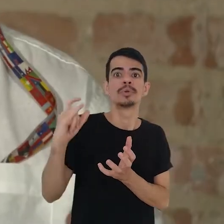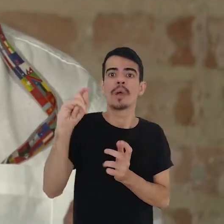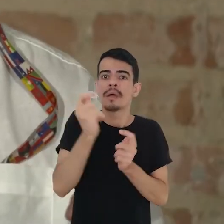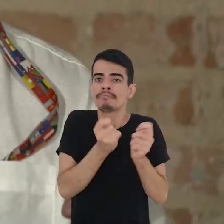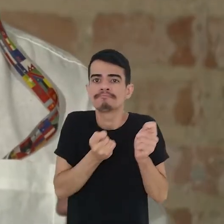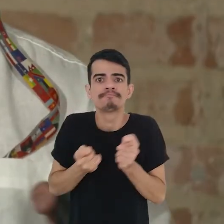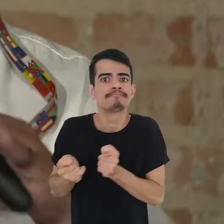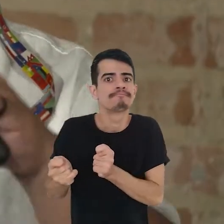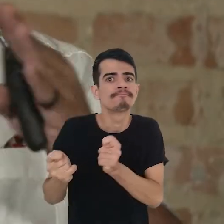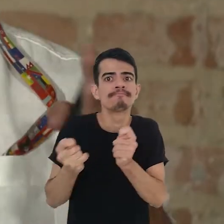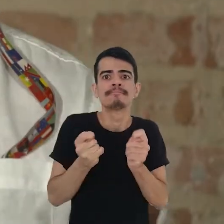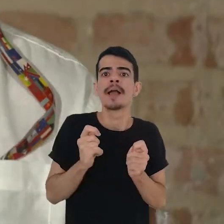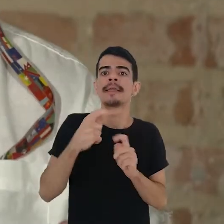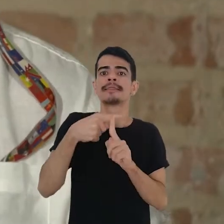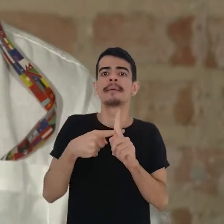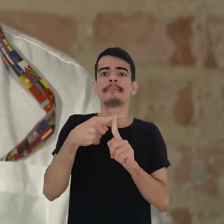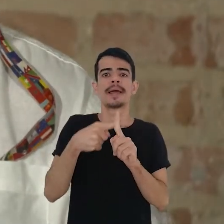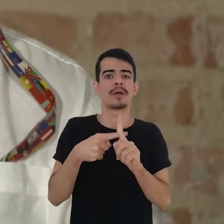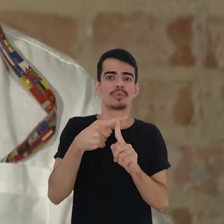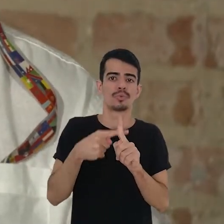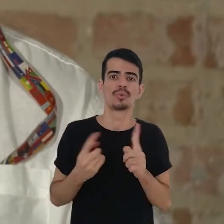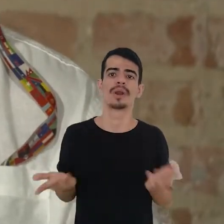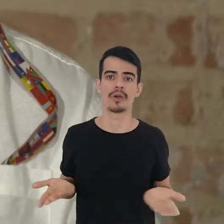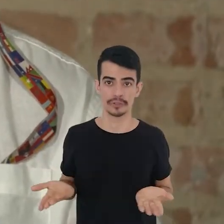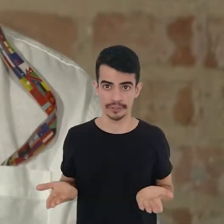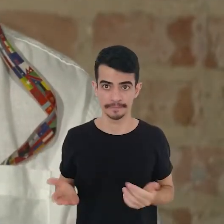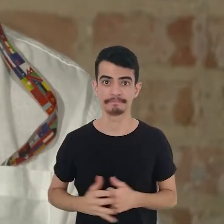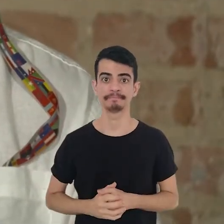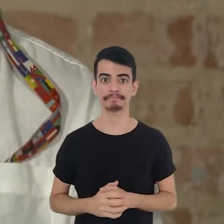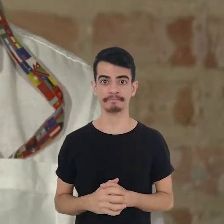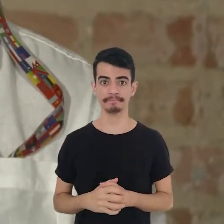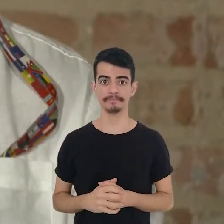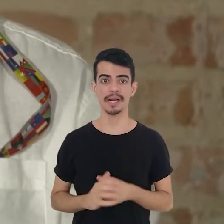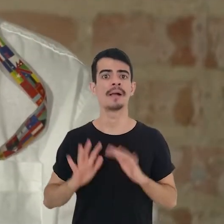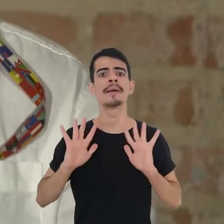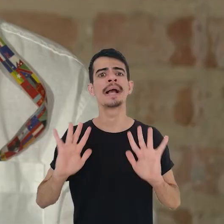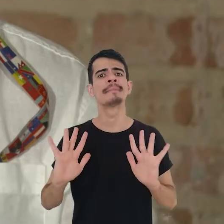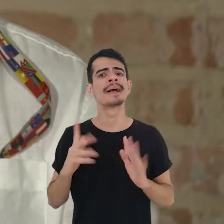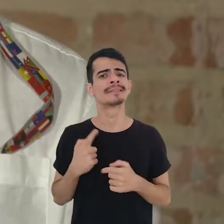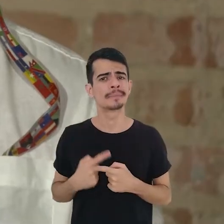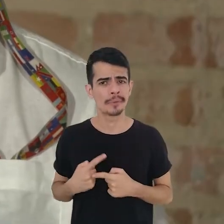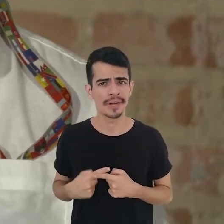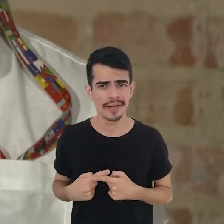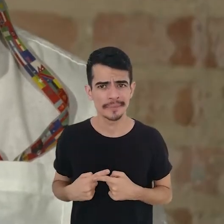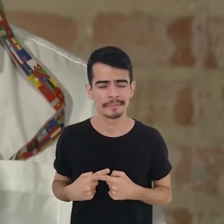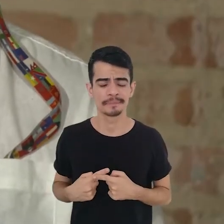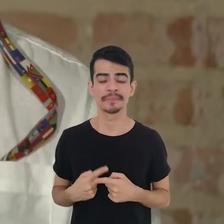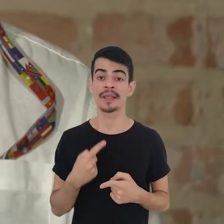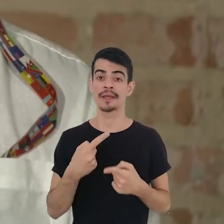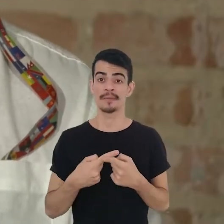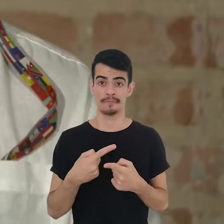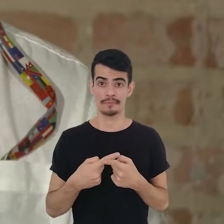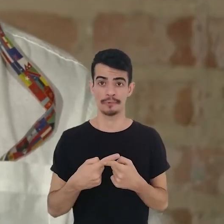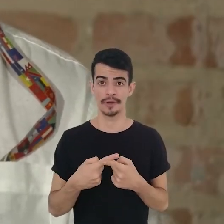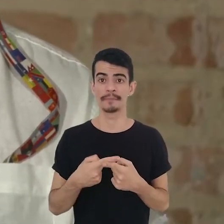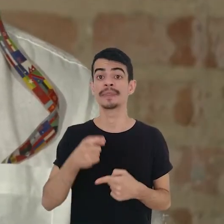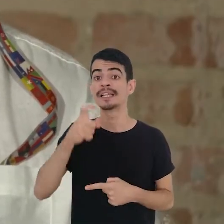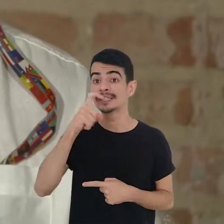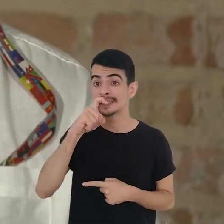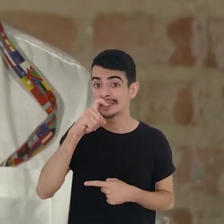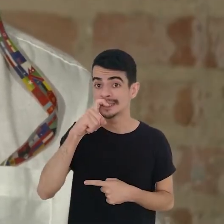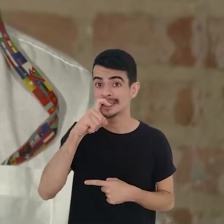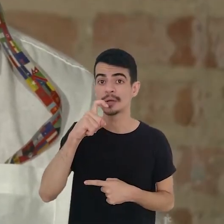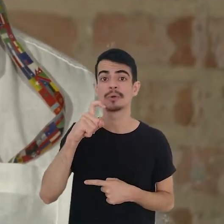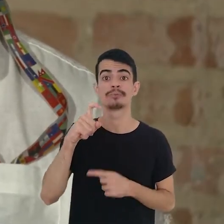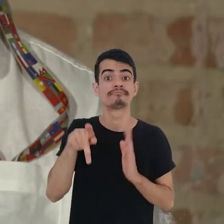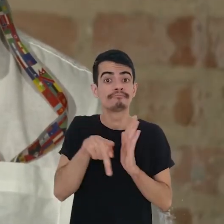a Terra nas condições de temperatura que nós encontramos hoje. E por quê? Porque o gelo da calota